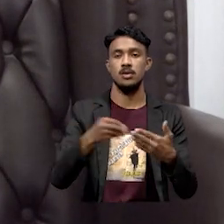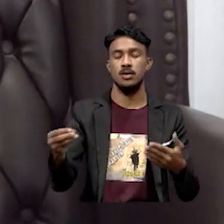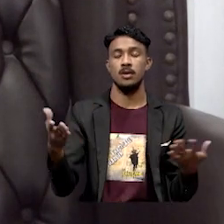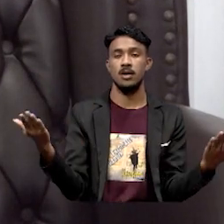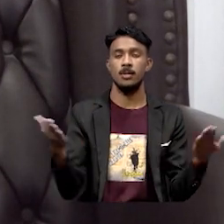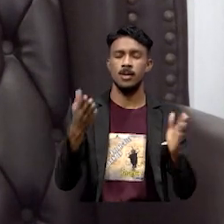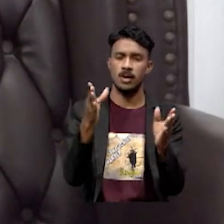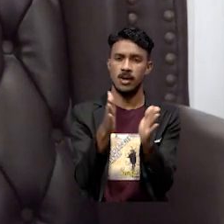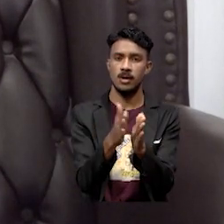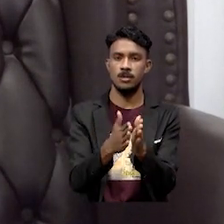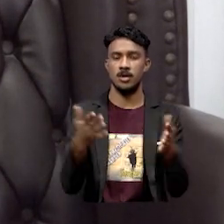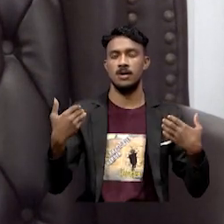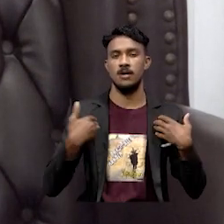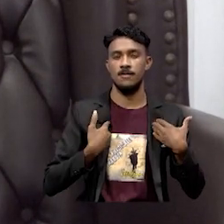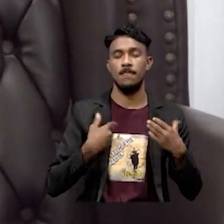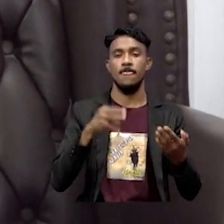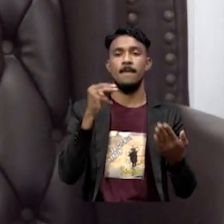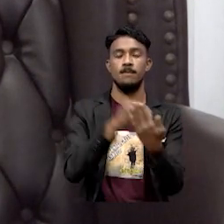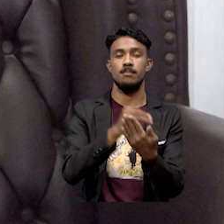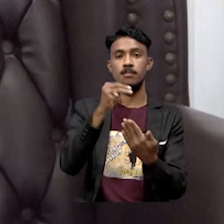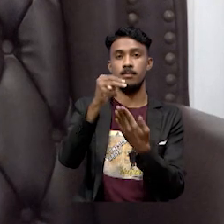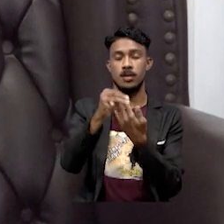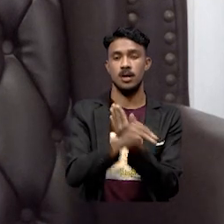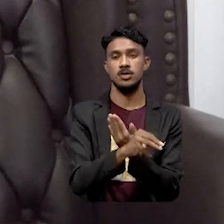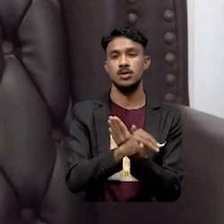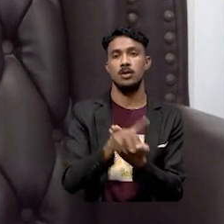4.832.55 e ira na bem mag dianki clio março